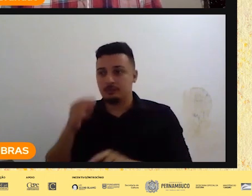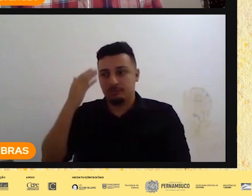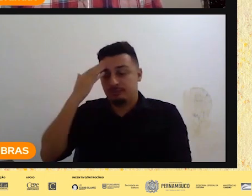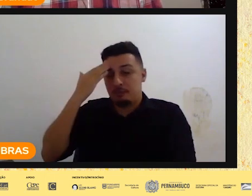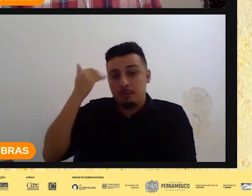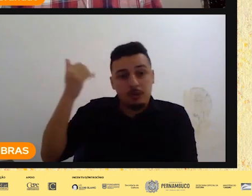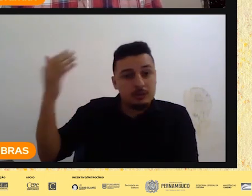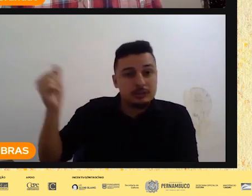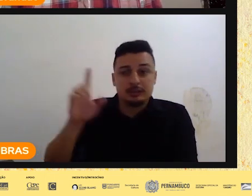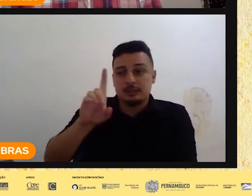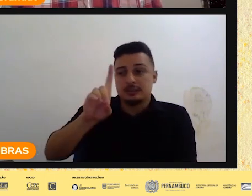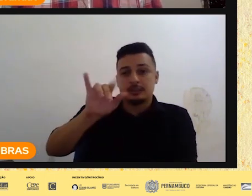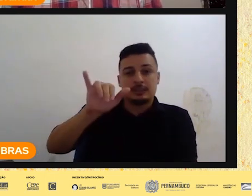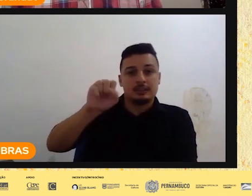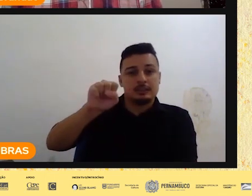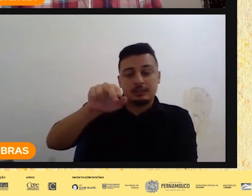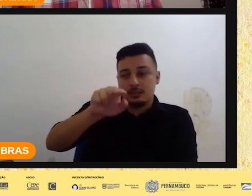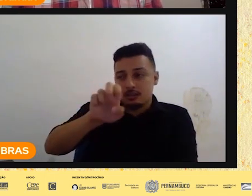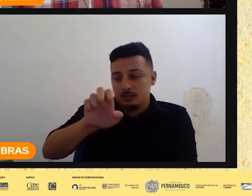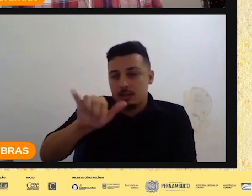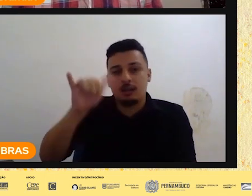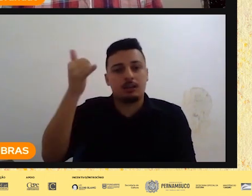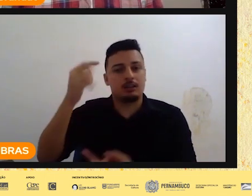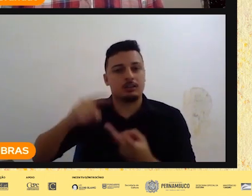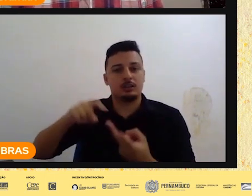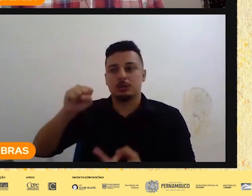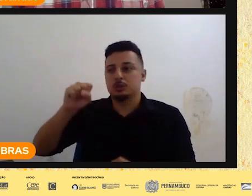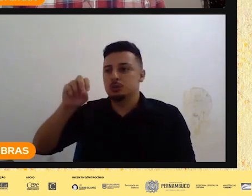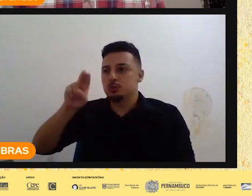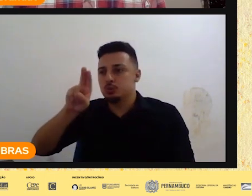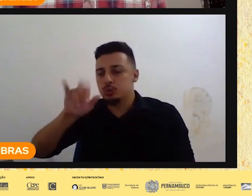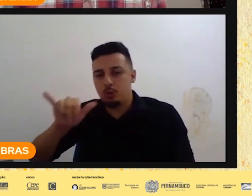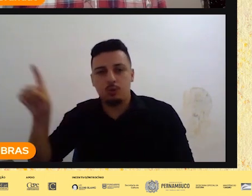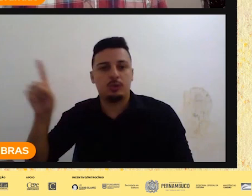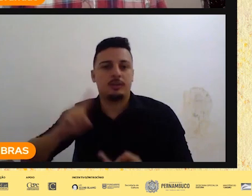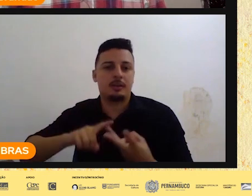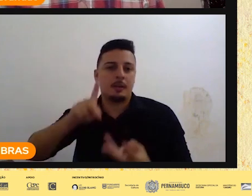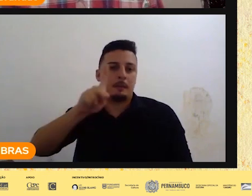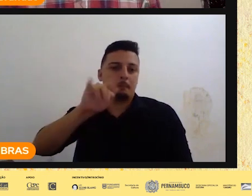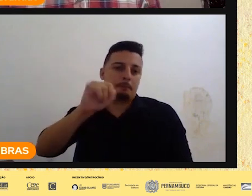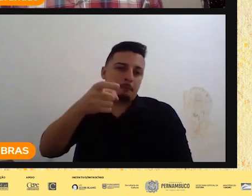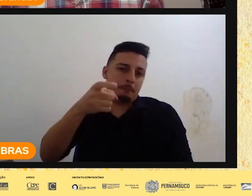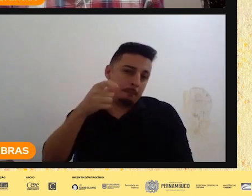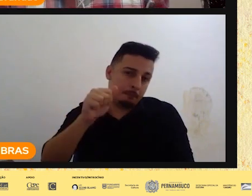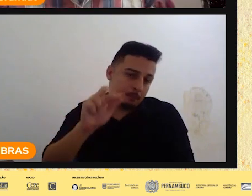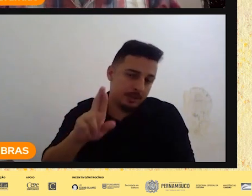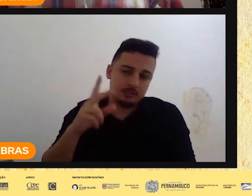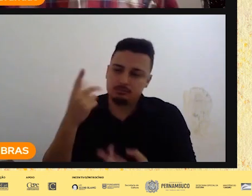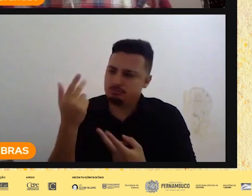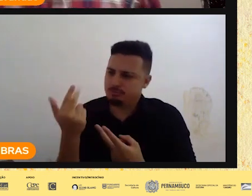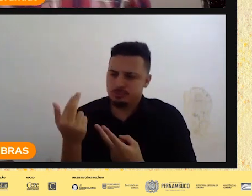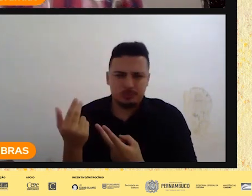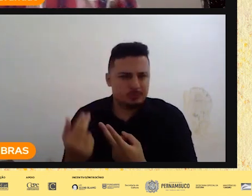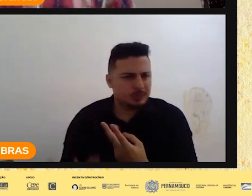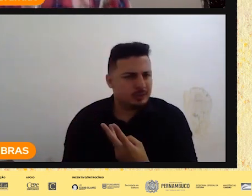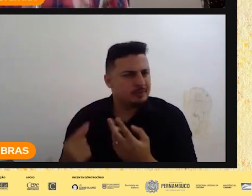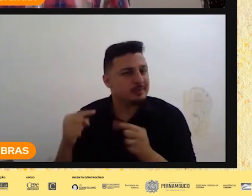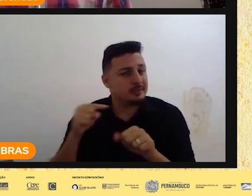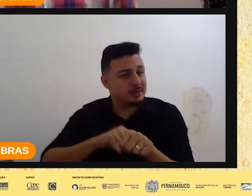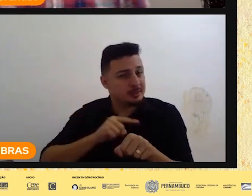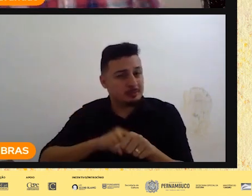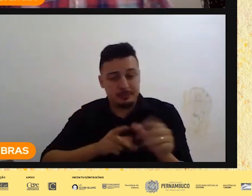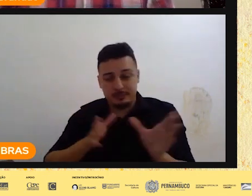nesse tempo, assim, então a Pixar faz nesse tempo, então, assim, a gente tem que estar todo